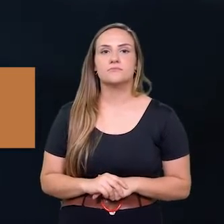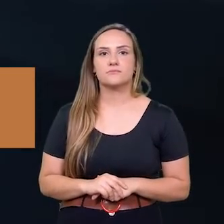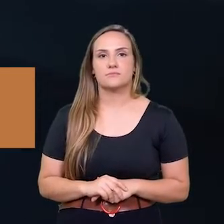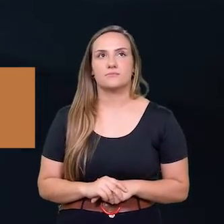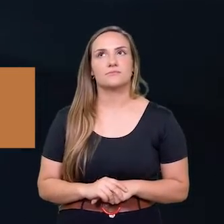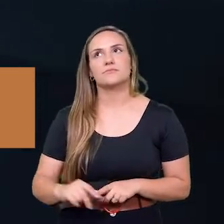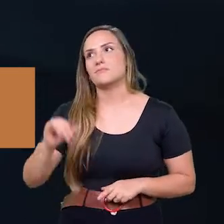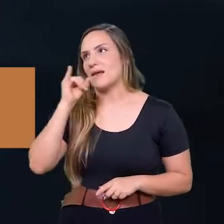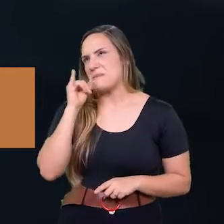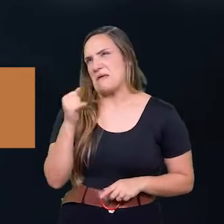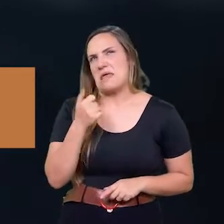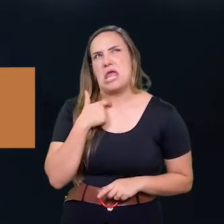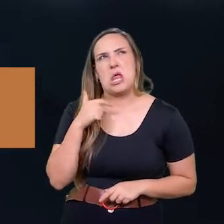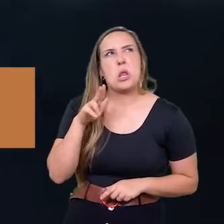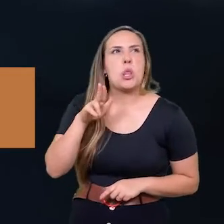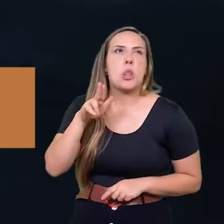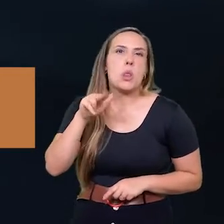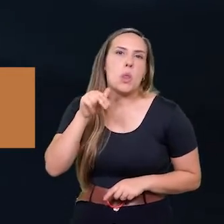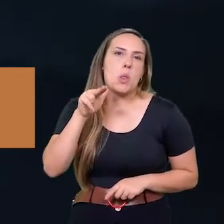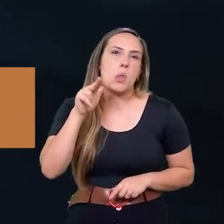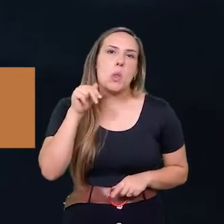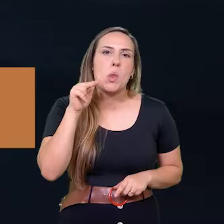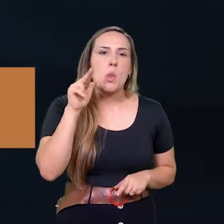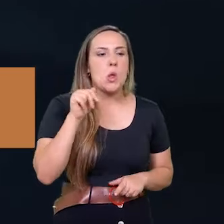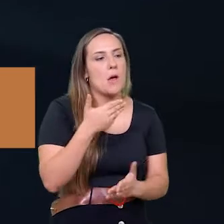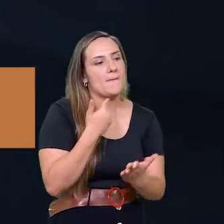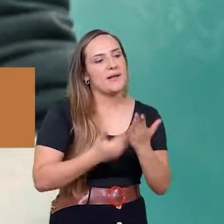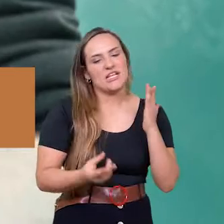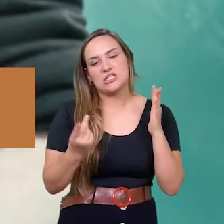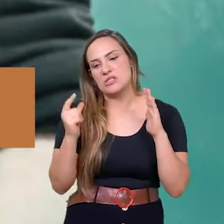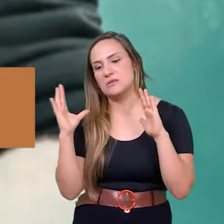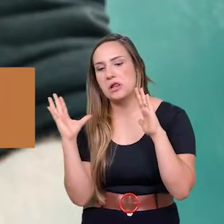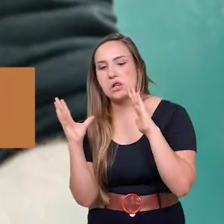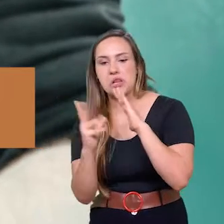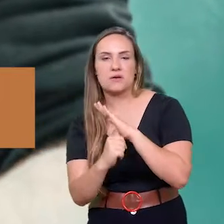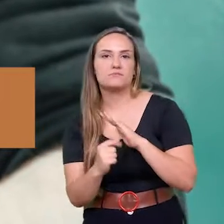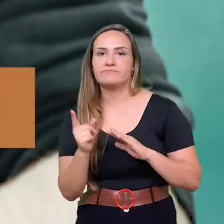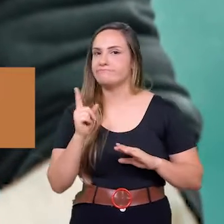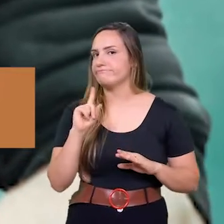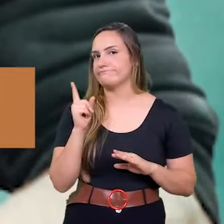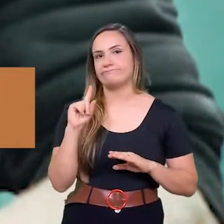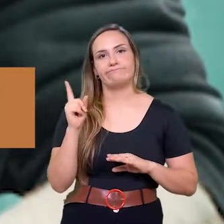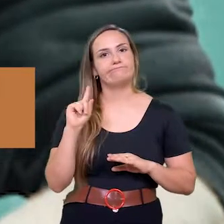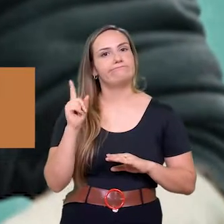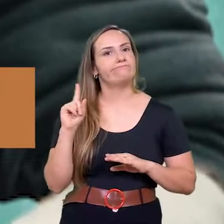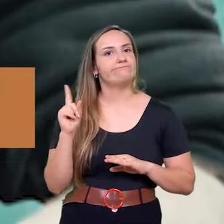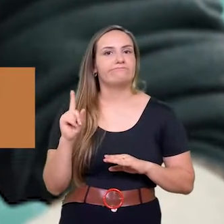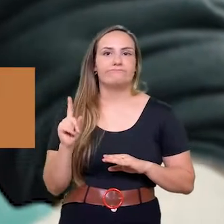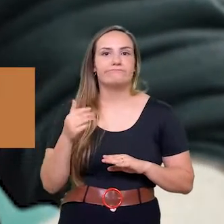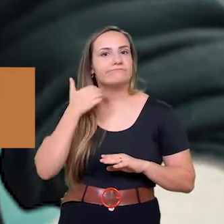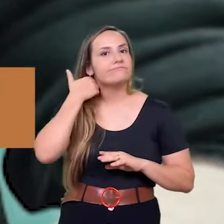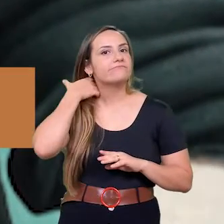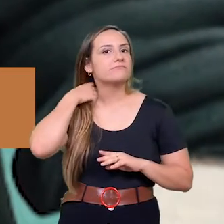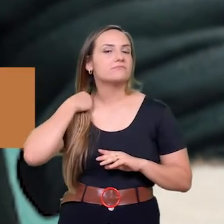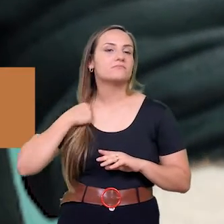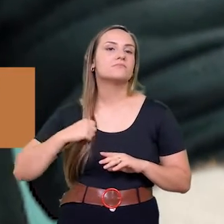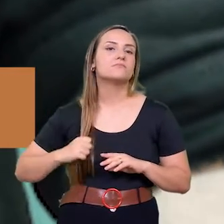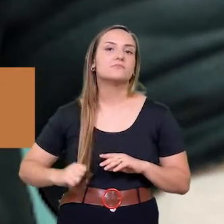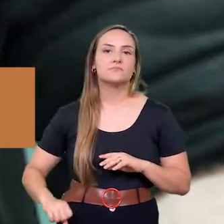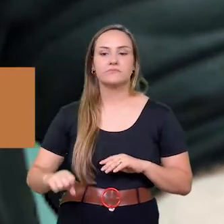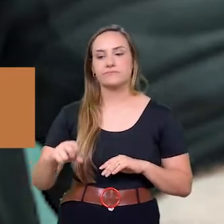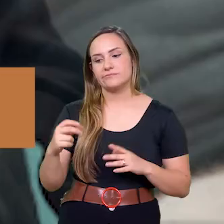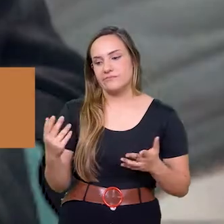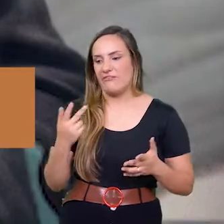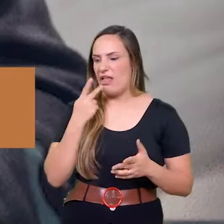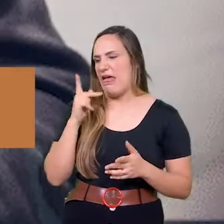pode dizer que esteja livre de ser enredado em algum golpe. Ninguém assim, não se